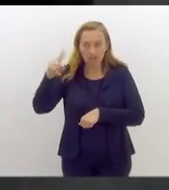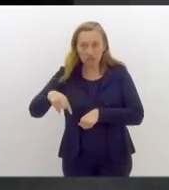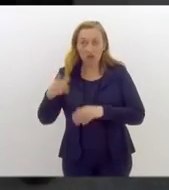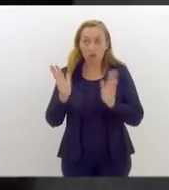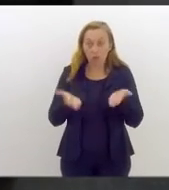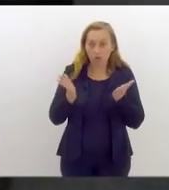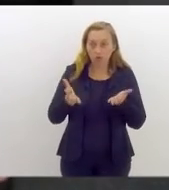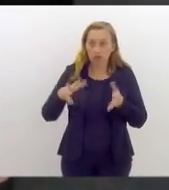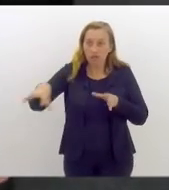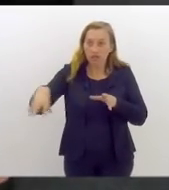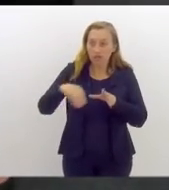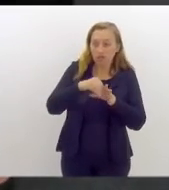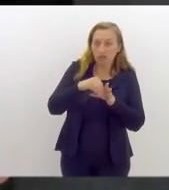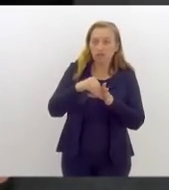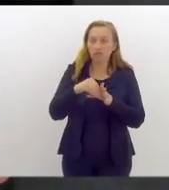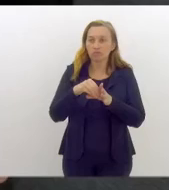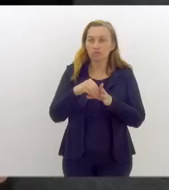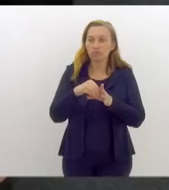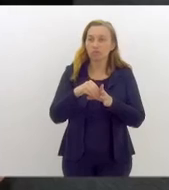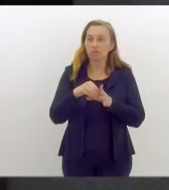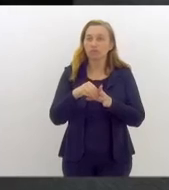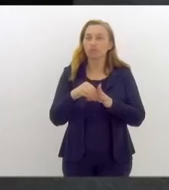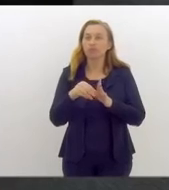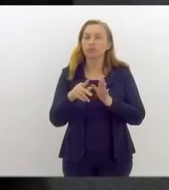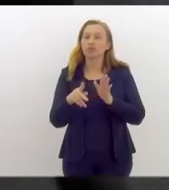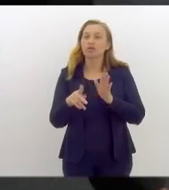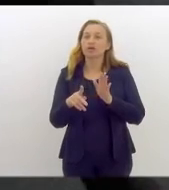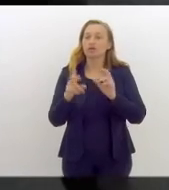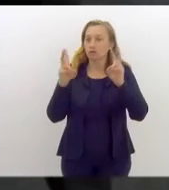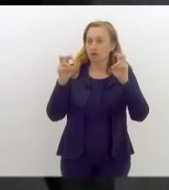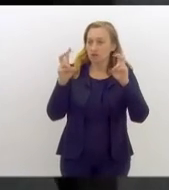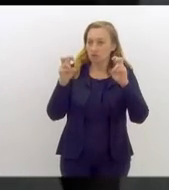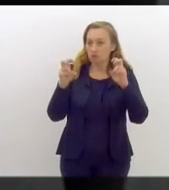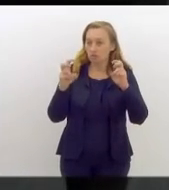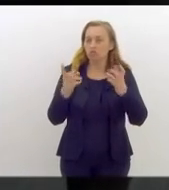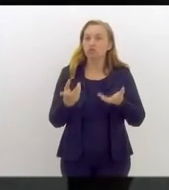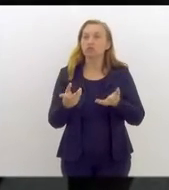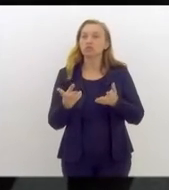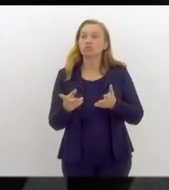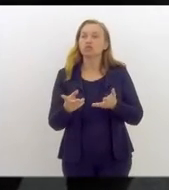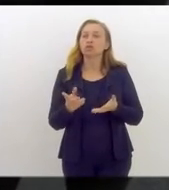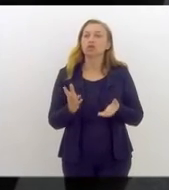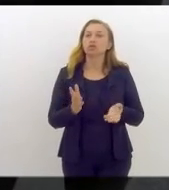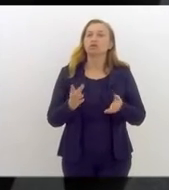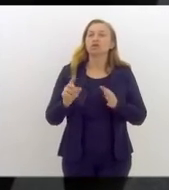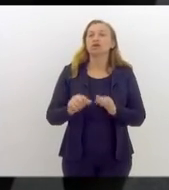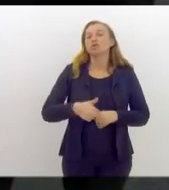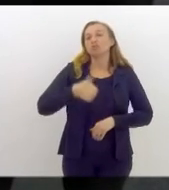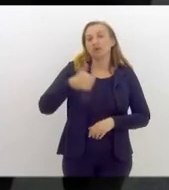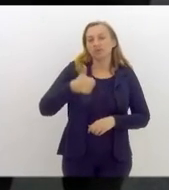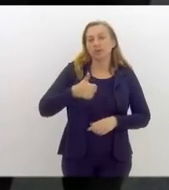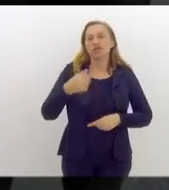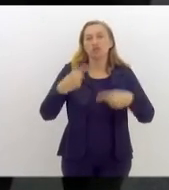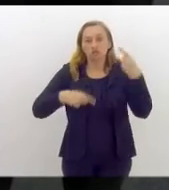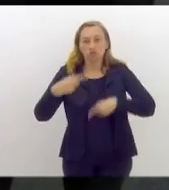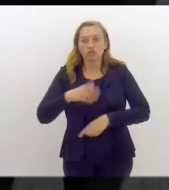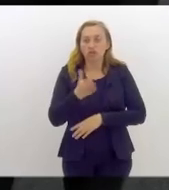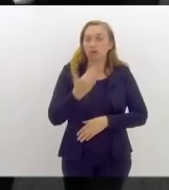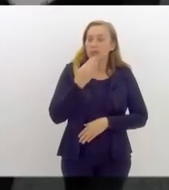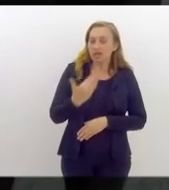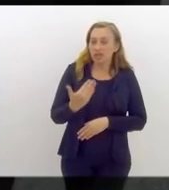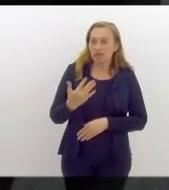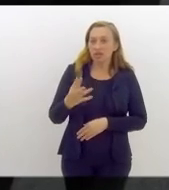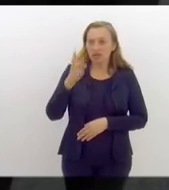como coautor dessa matéria. Essa matéria veio à pauta esta semana, completou a votação em primeira discussão. E eu queria pedir a